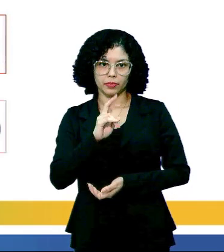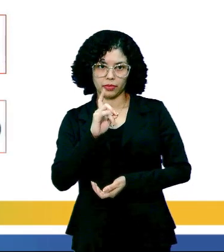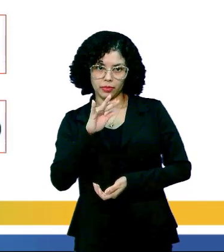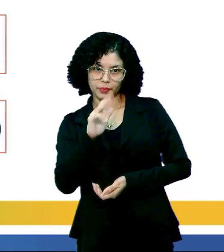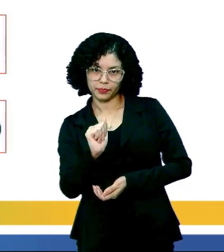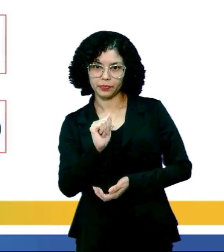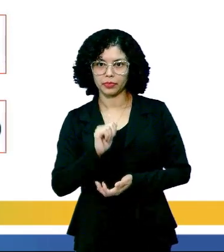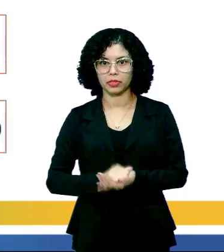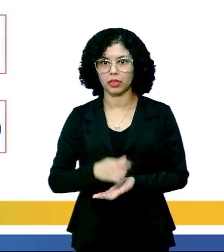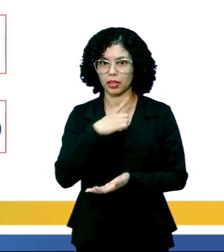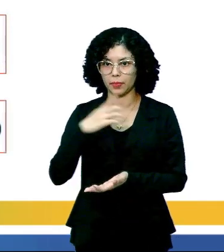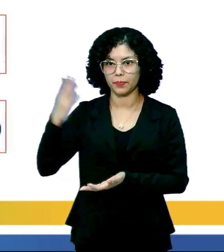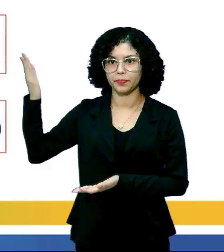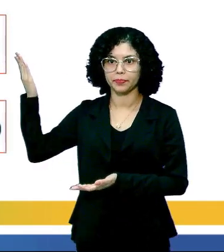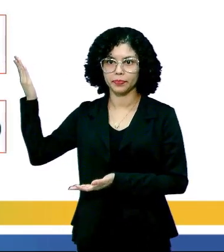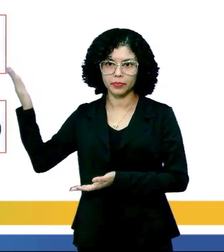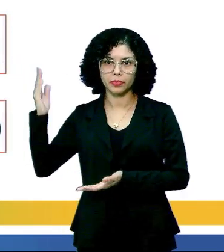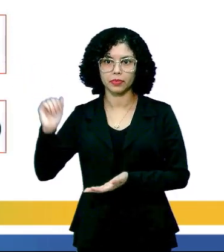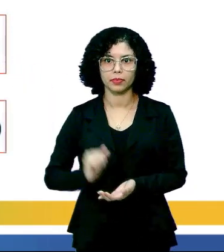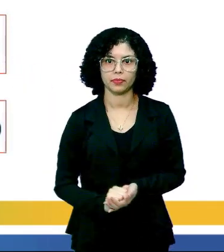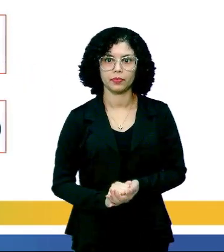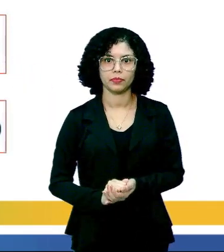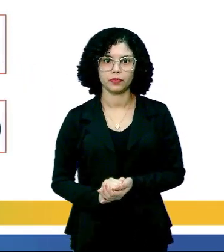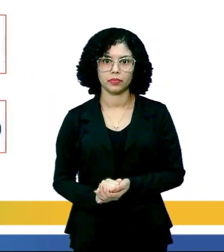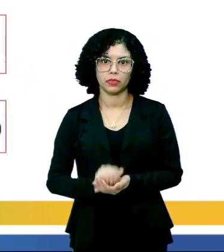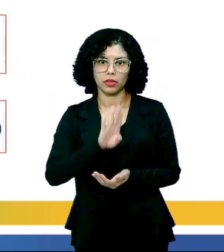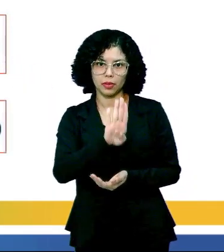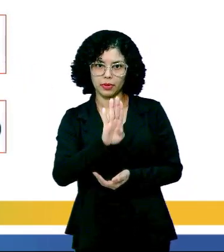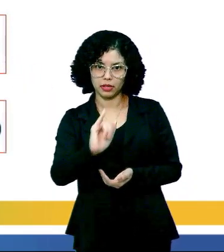radiação beta, nós temos ali o bismuto,